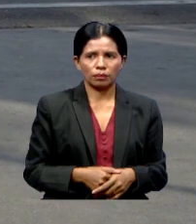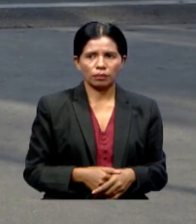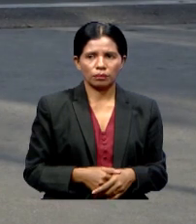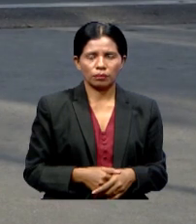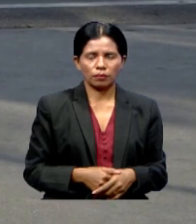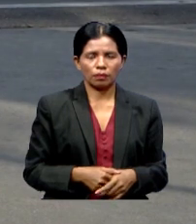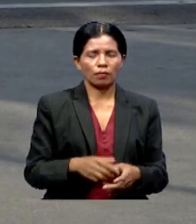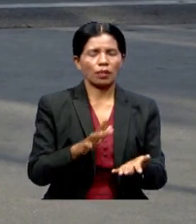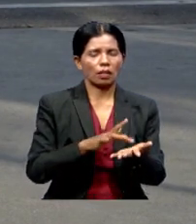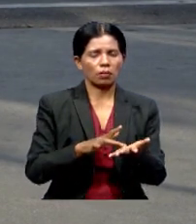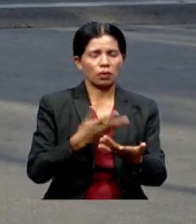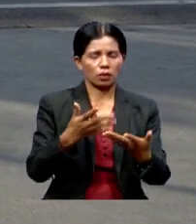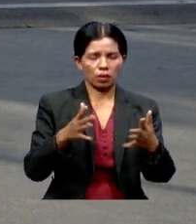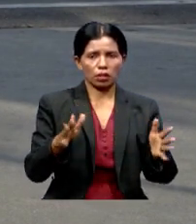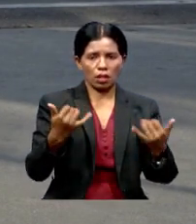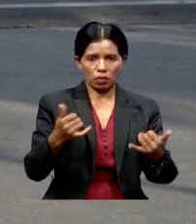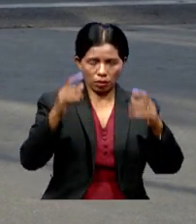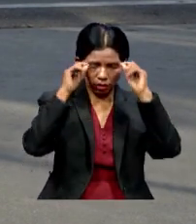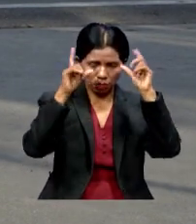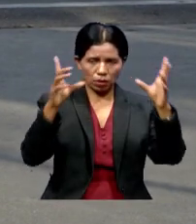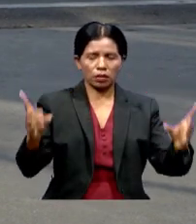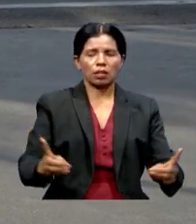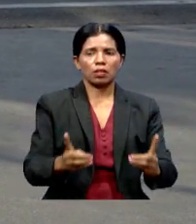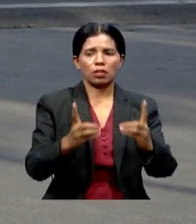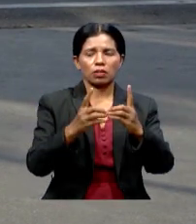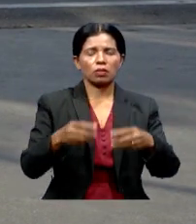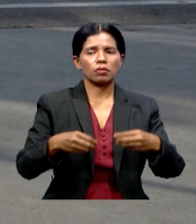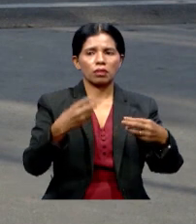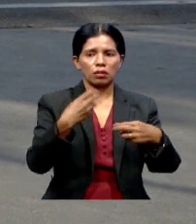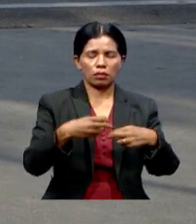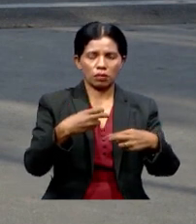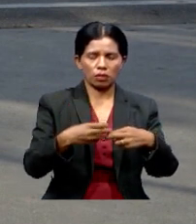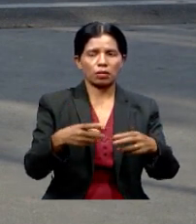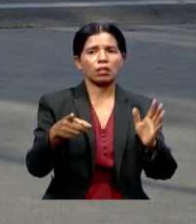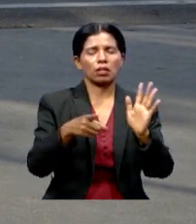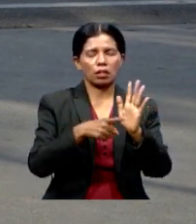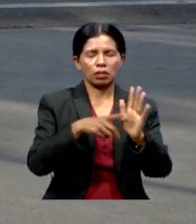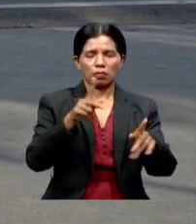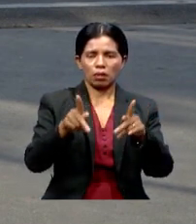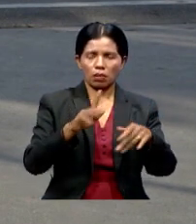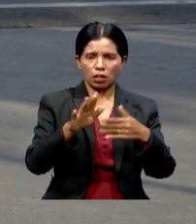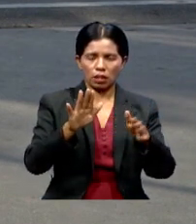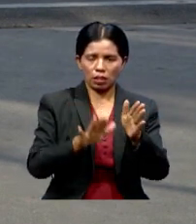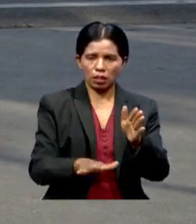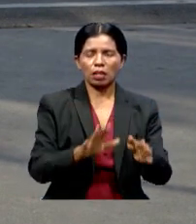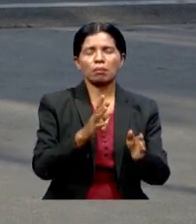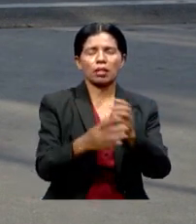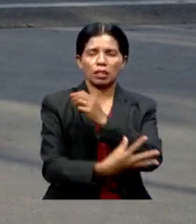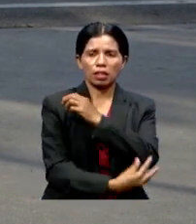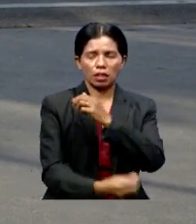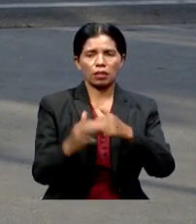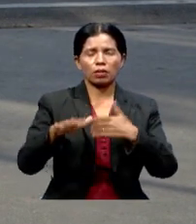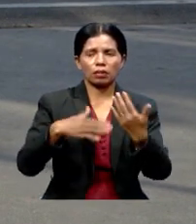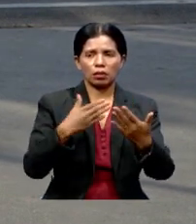Crise ai moro, nebe daudão ne Timor-Leste enfrenta, foi impacto negativo para o povo que existira, essencialmente para